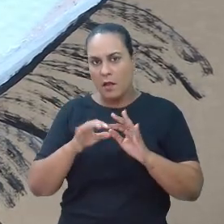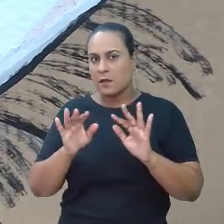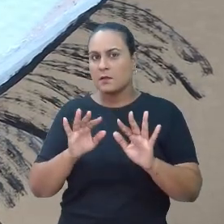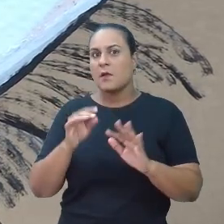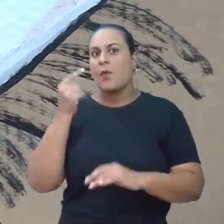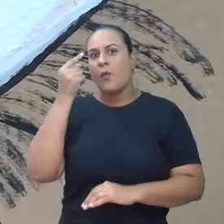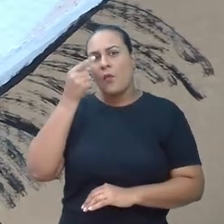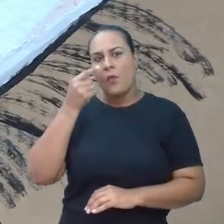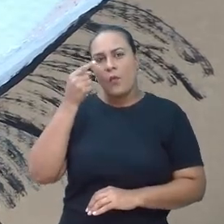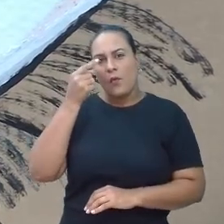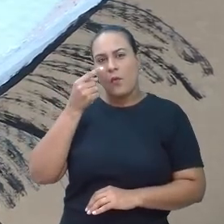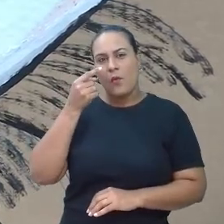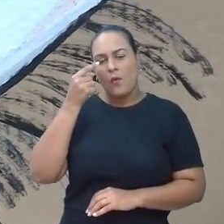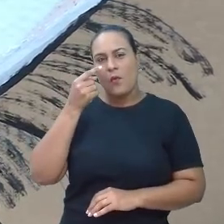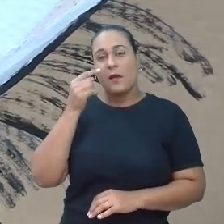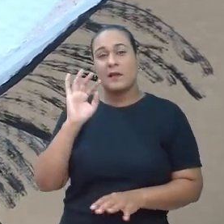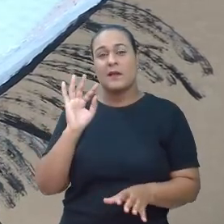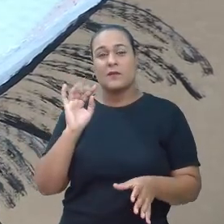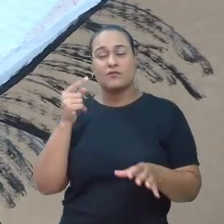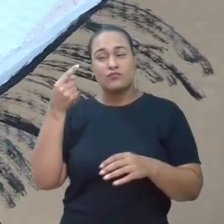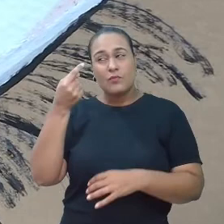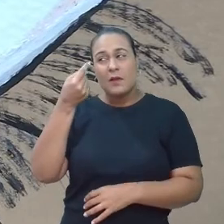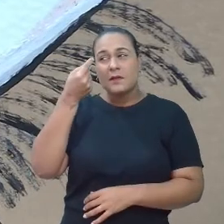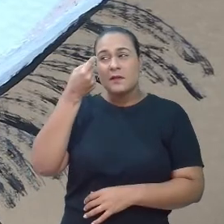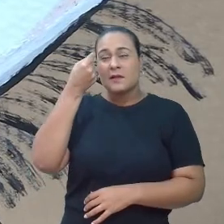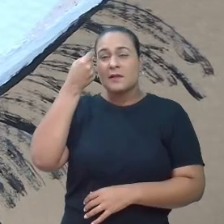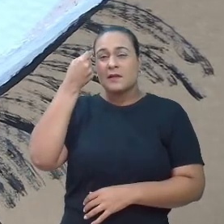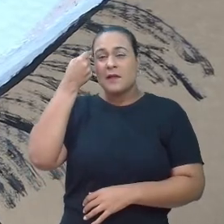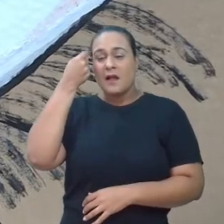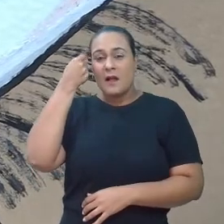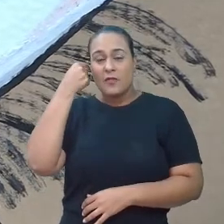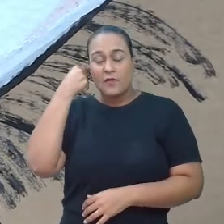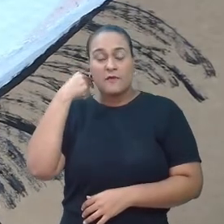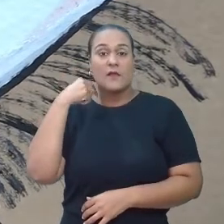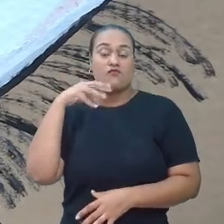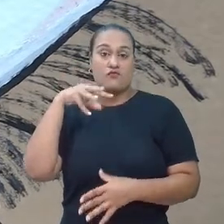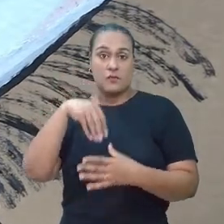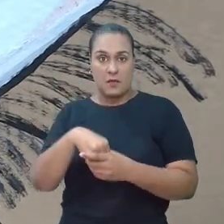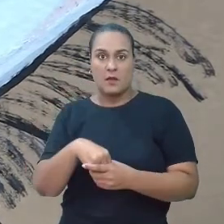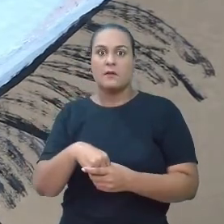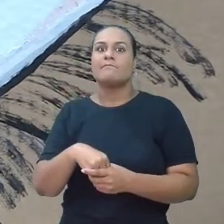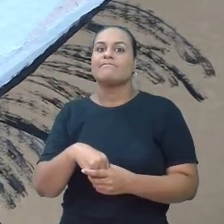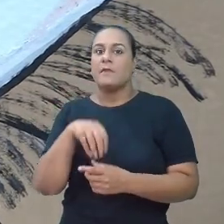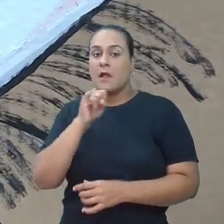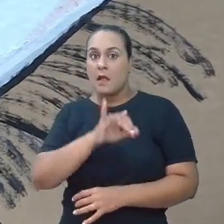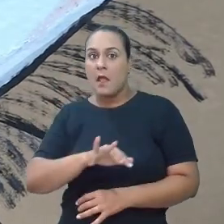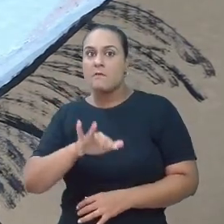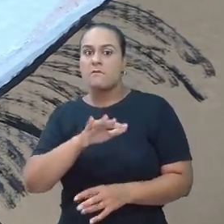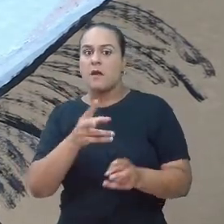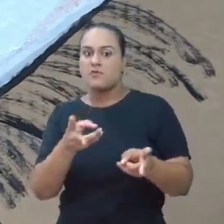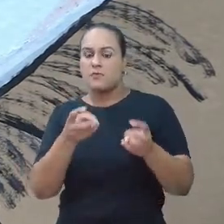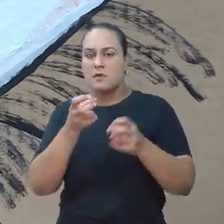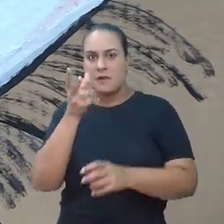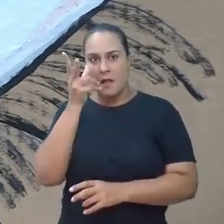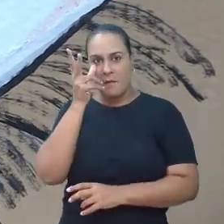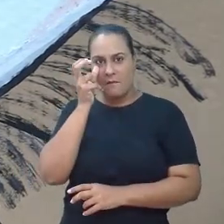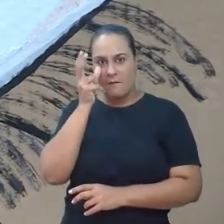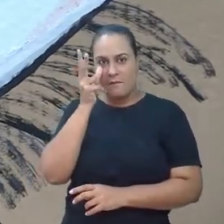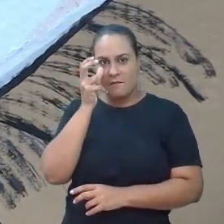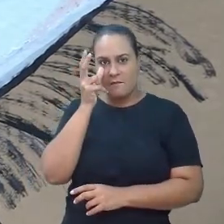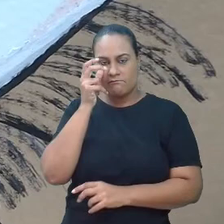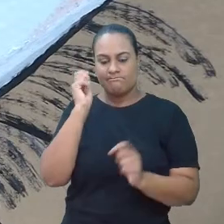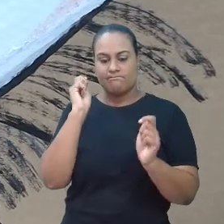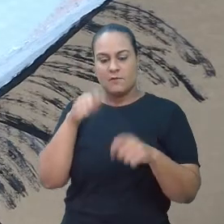é um orifício. É lá no final, nessa parte bem escura, lá no final, que a imagem vai ser projetada. Que a imagem aí, a gente